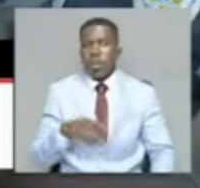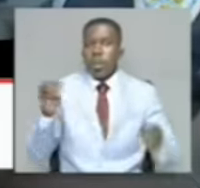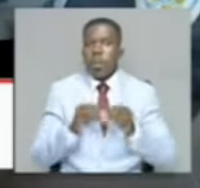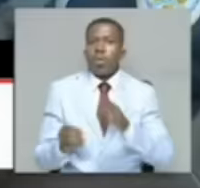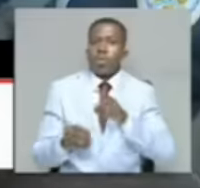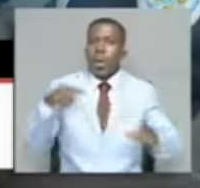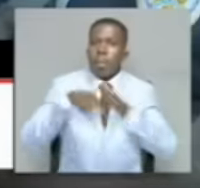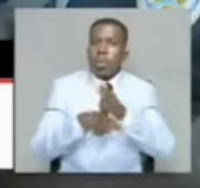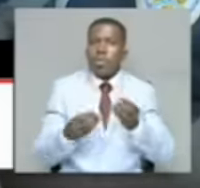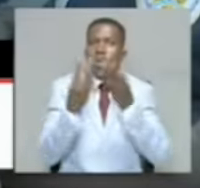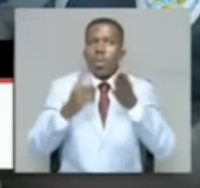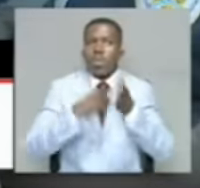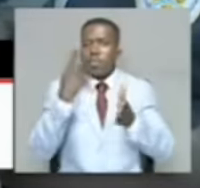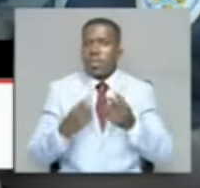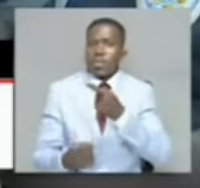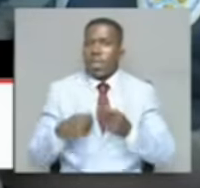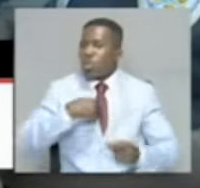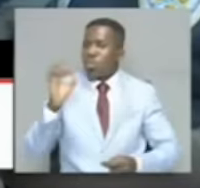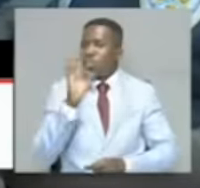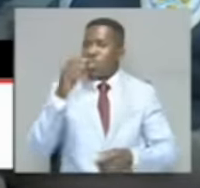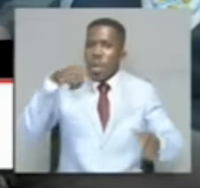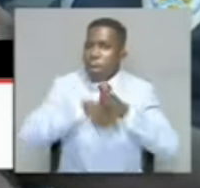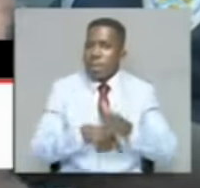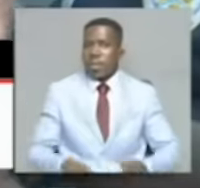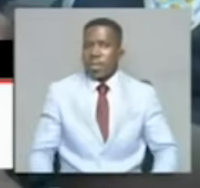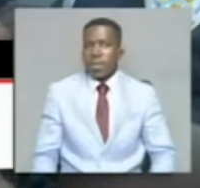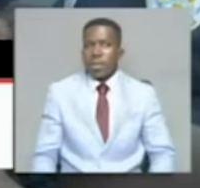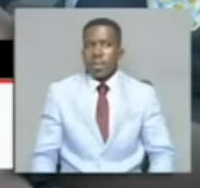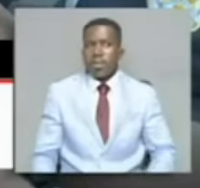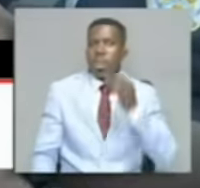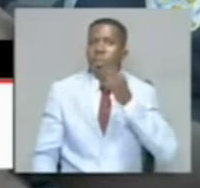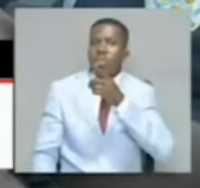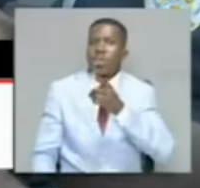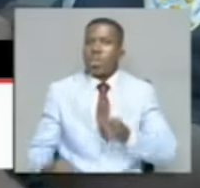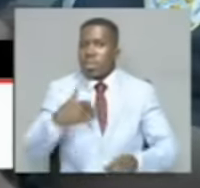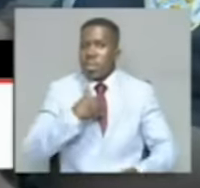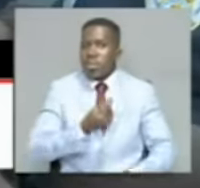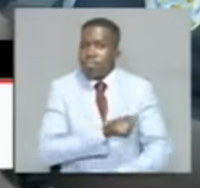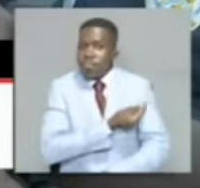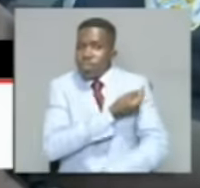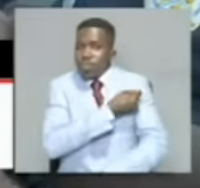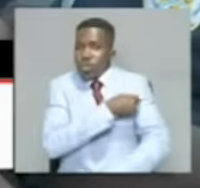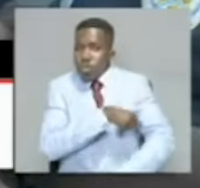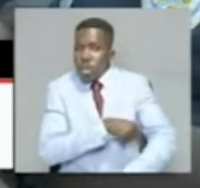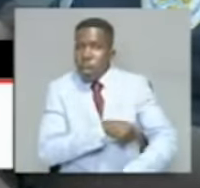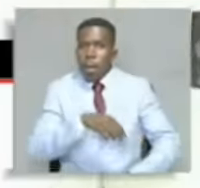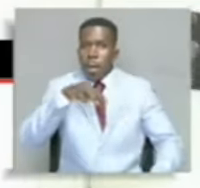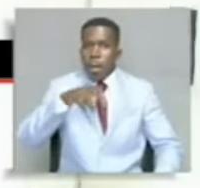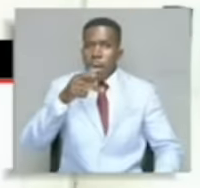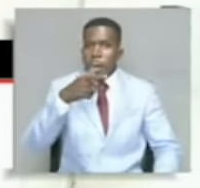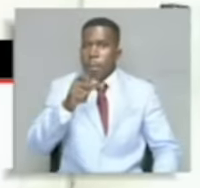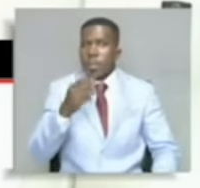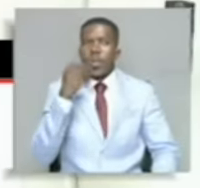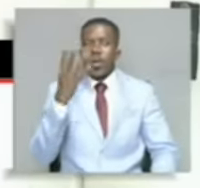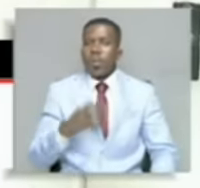matou quantas vezes? Não, nunca matei. E como é que tem uma tatuagem com mata? Não, é mula, é mal feita. Na